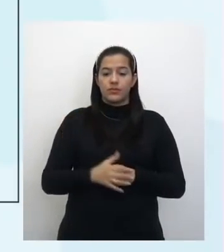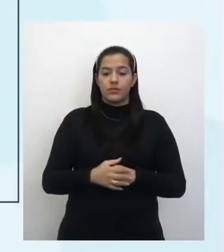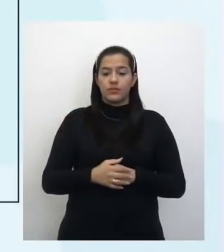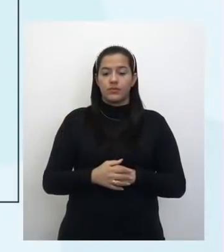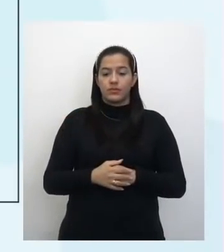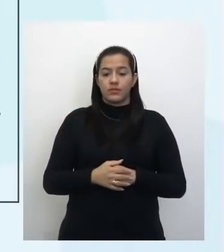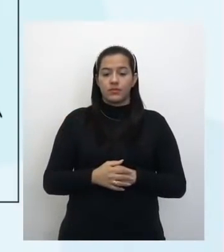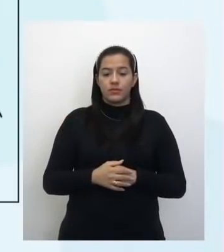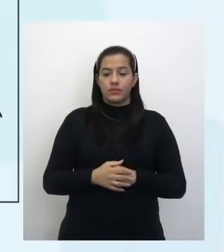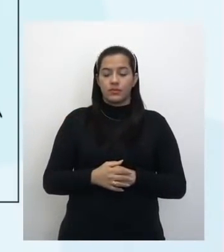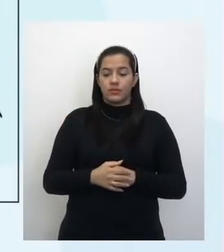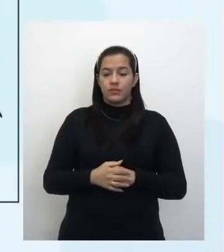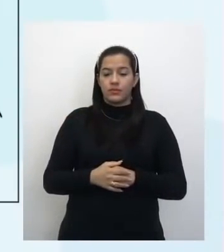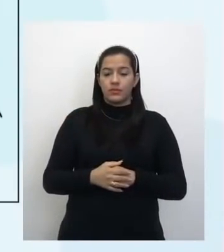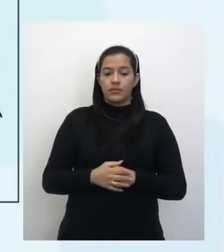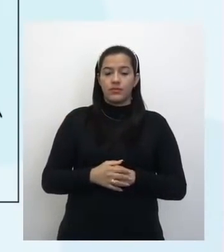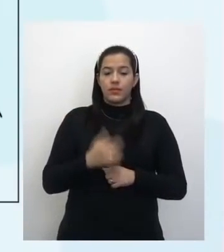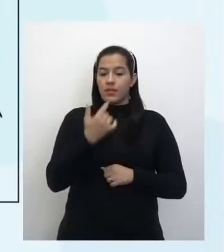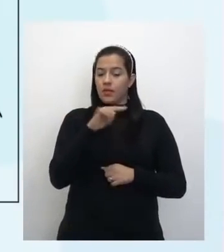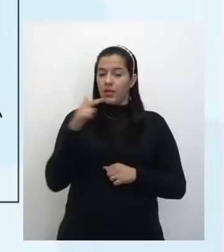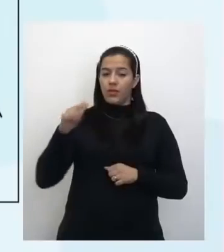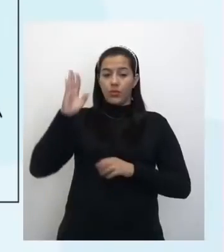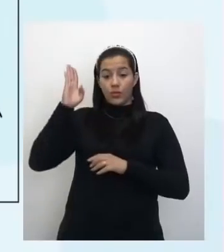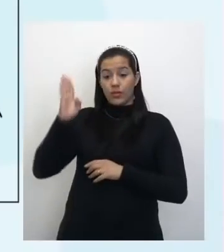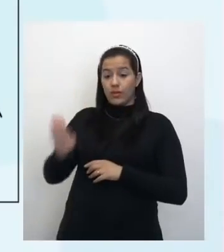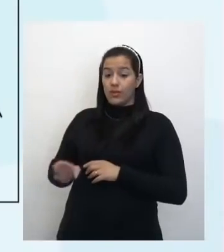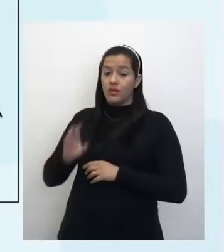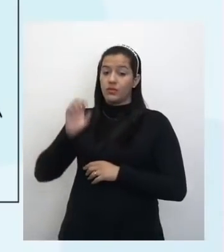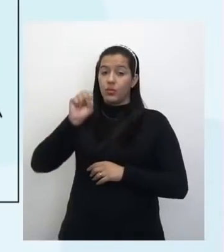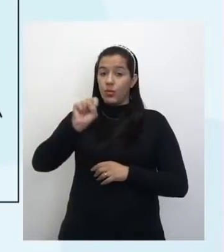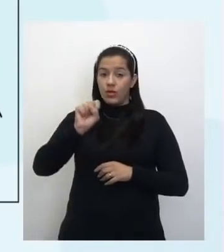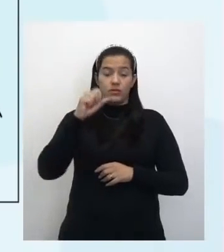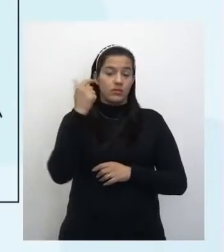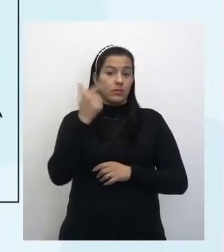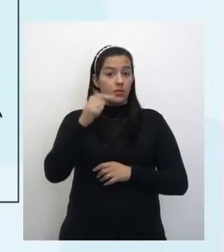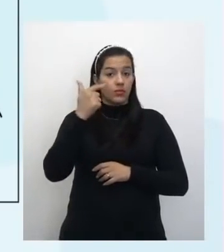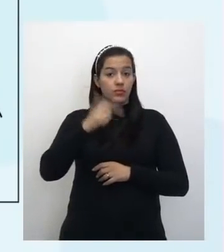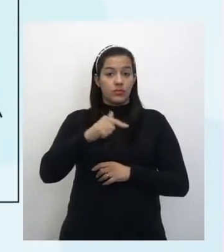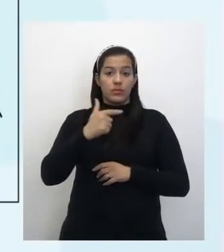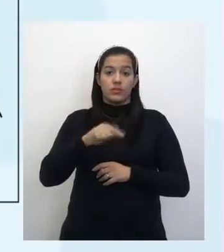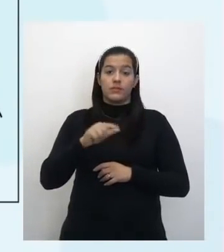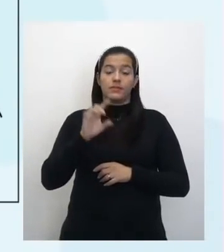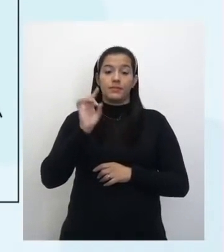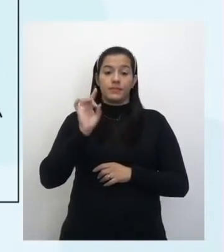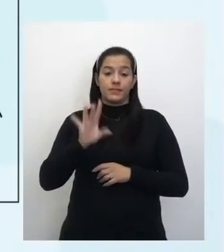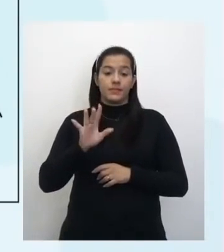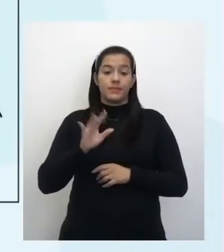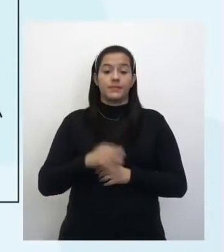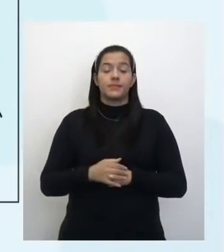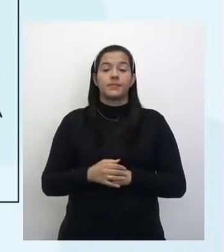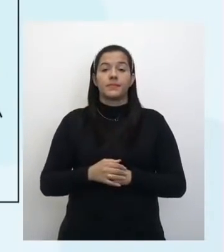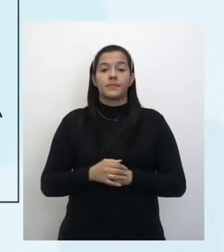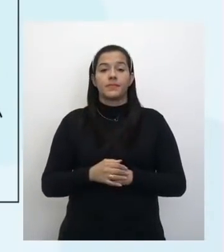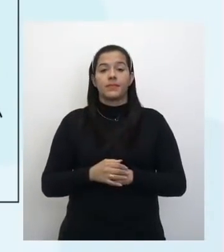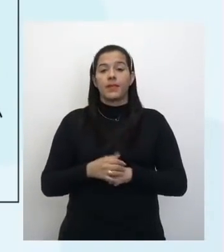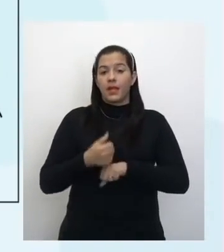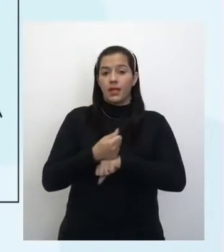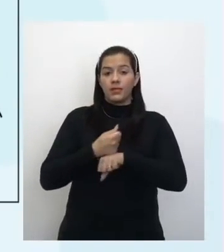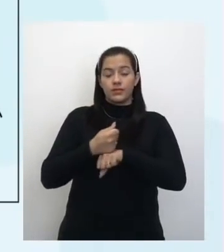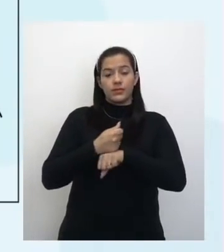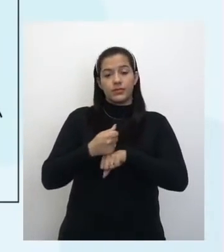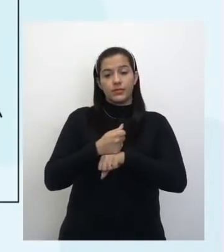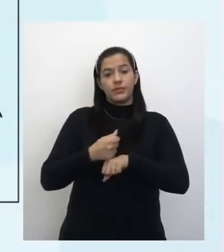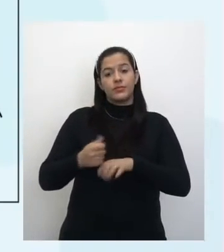mais não tá nenhum desses tem plural Eles já são singular e plural como porque eles são a Diferentes né então os adjetivos